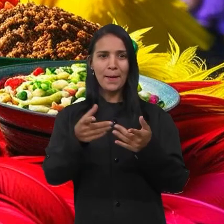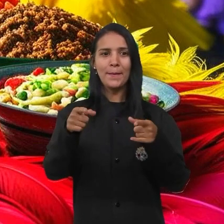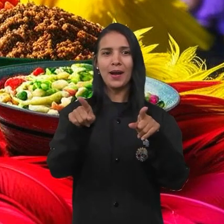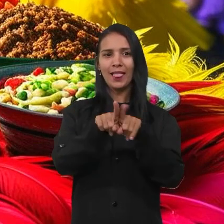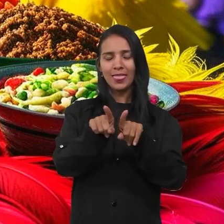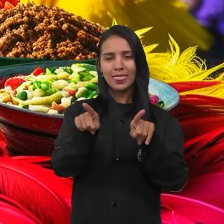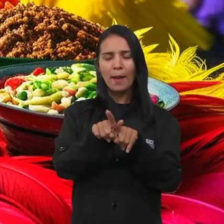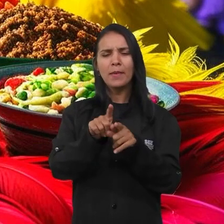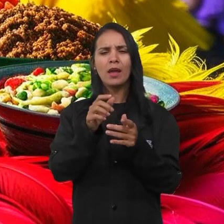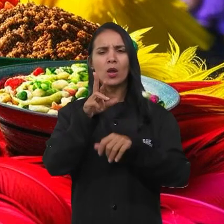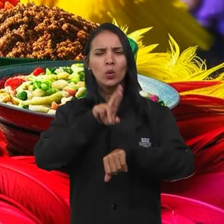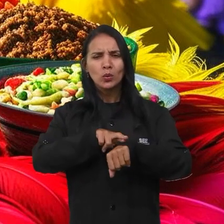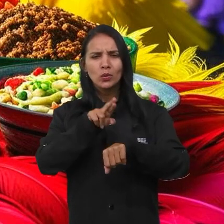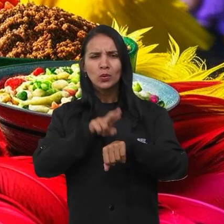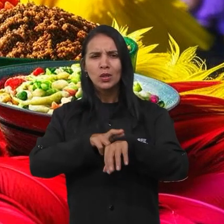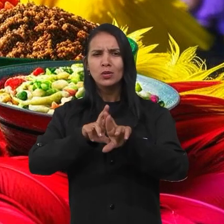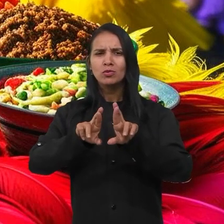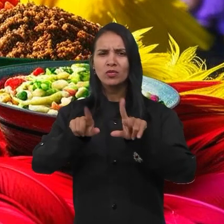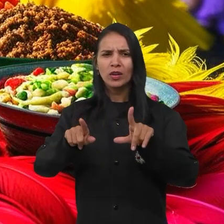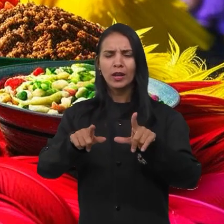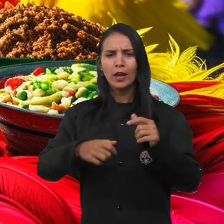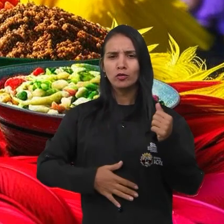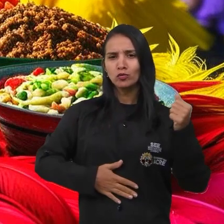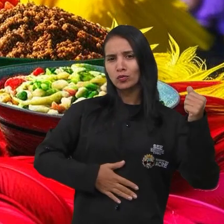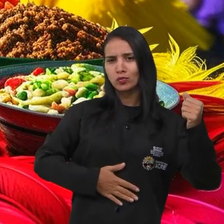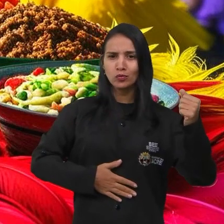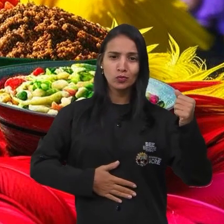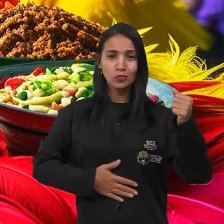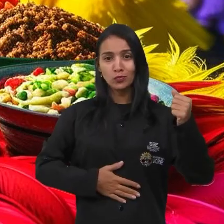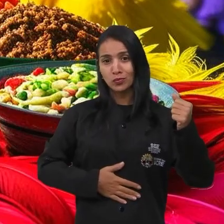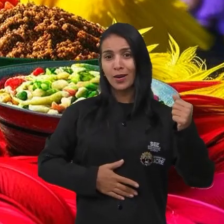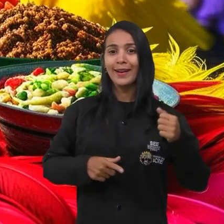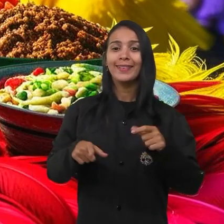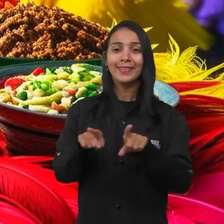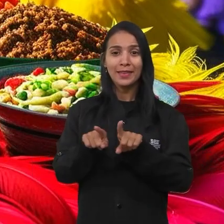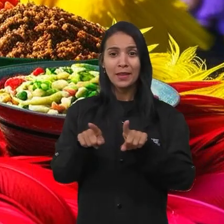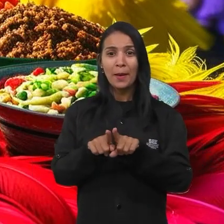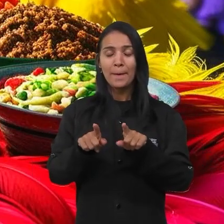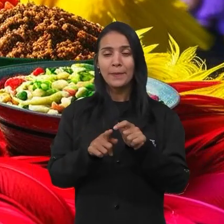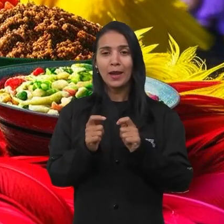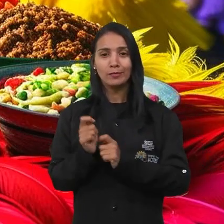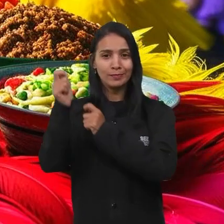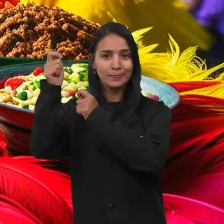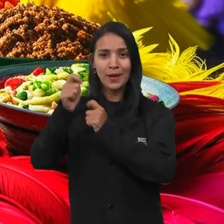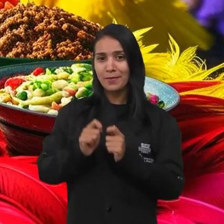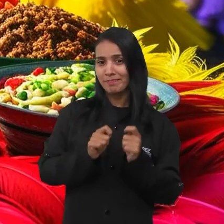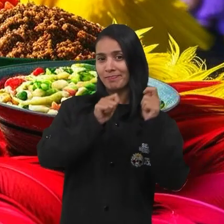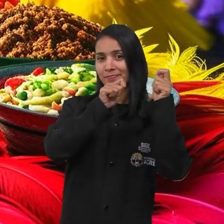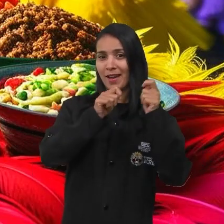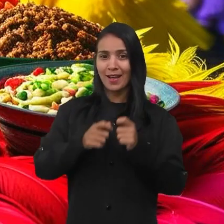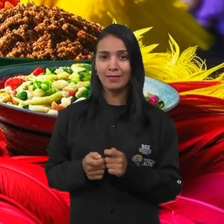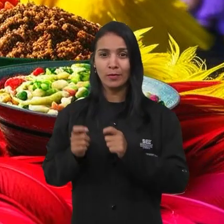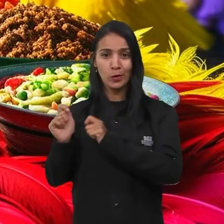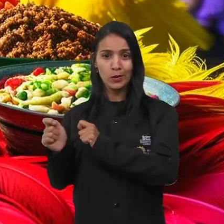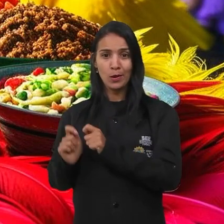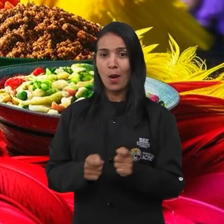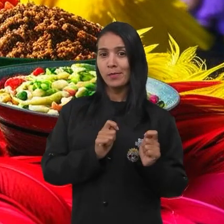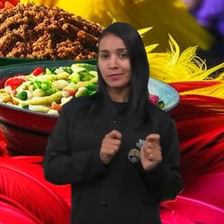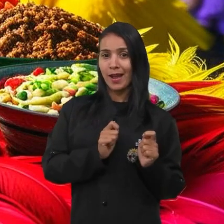a bossa nova, o forró, a gente tem danças como frevo, maracatu, a gente tem